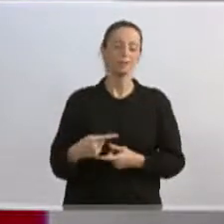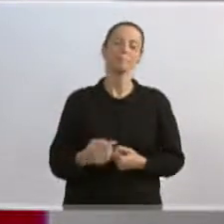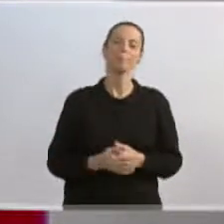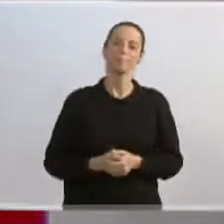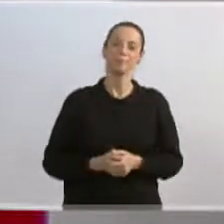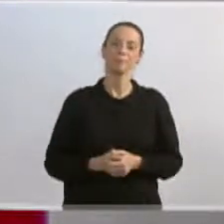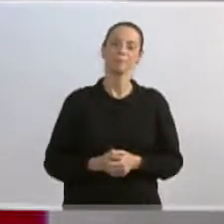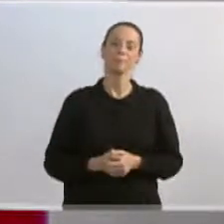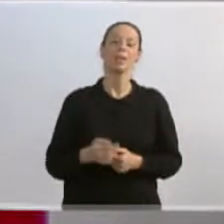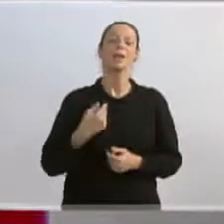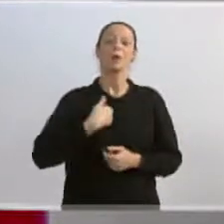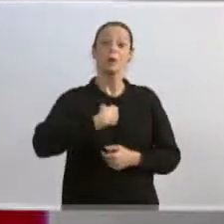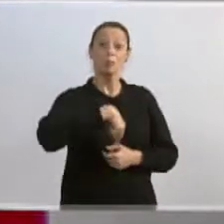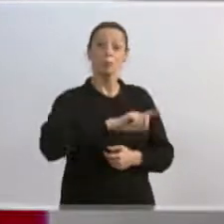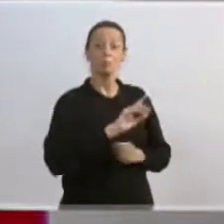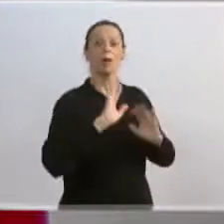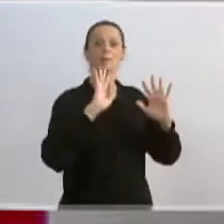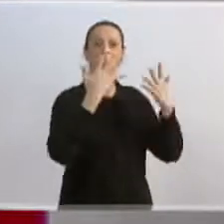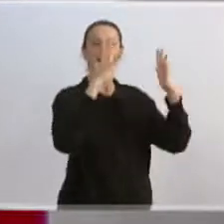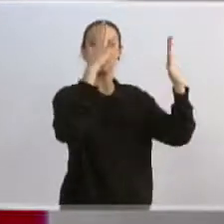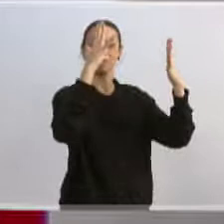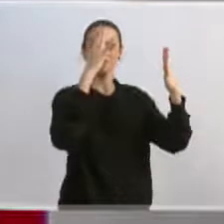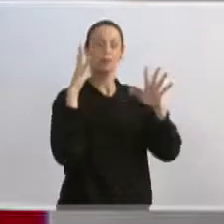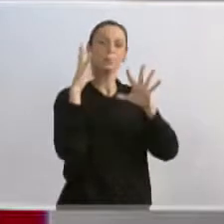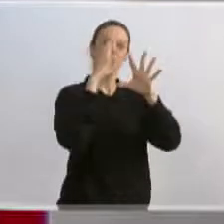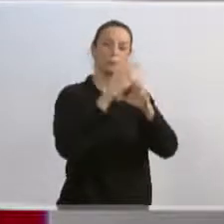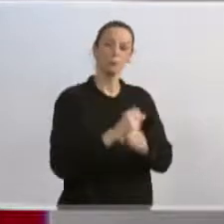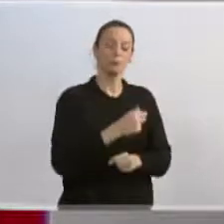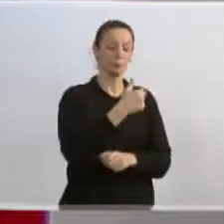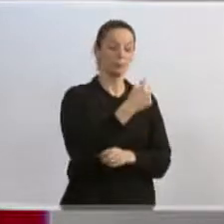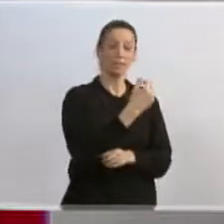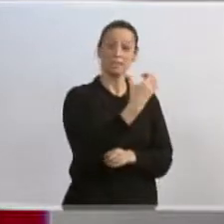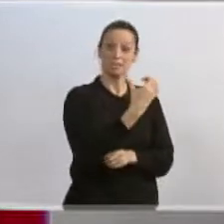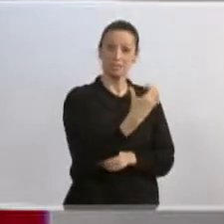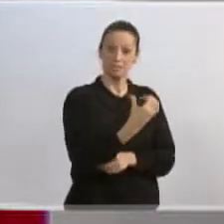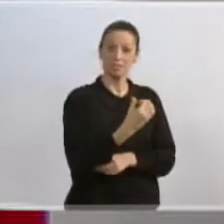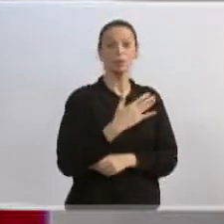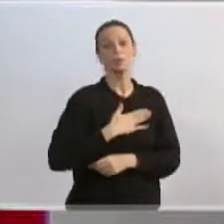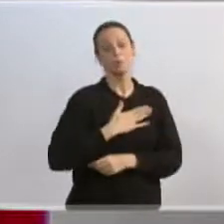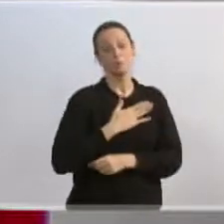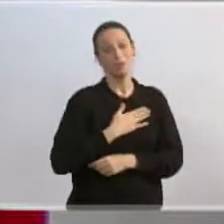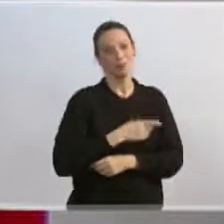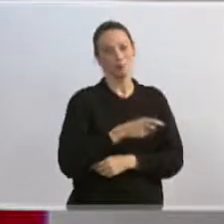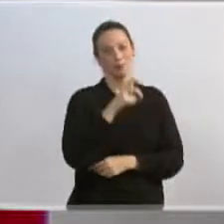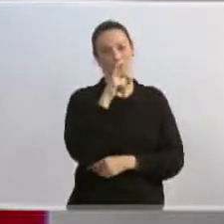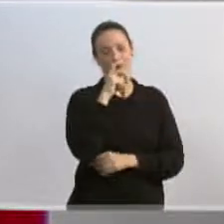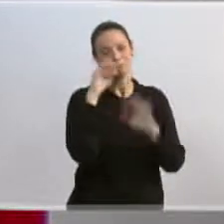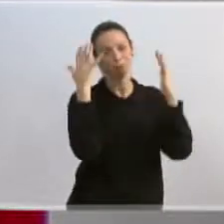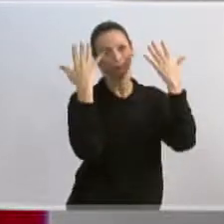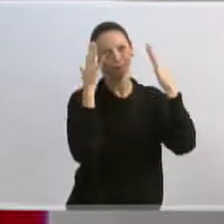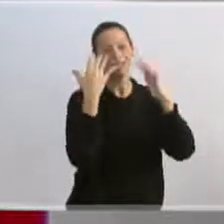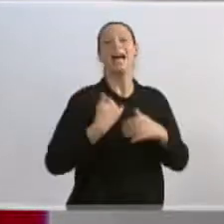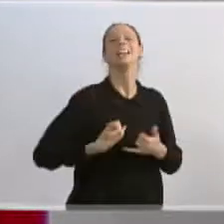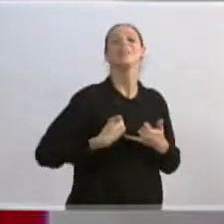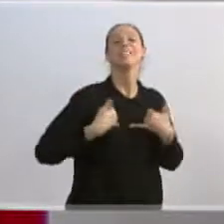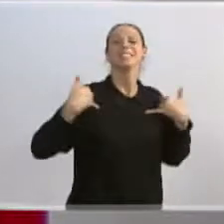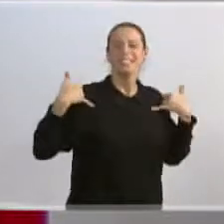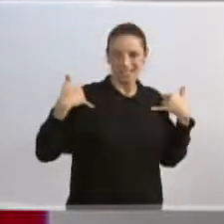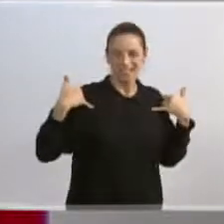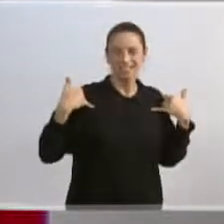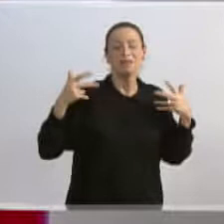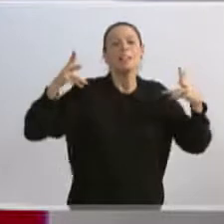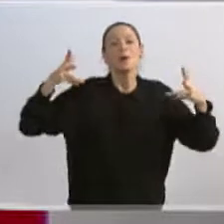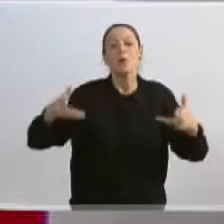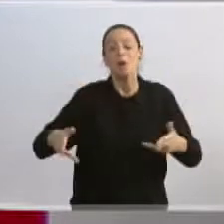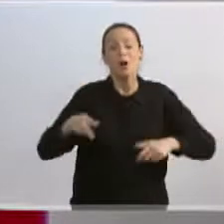fui ao a celebração de 76 anos do senhor meu pai que celebrou o aniversário na mesma data mesma